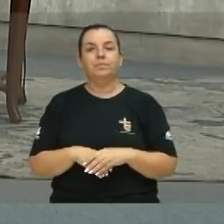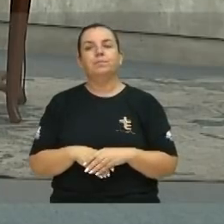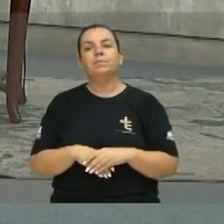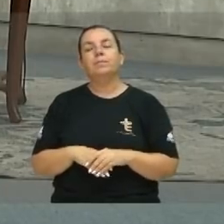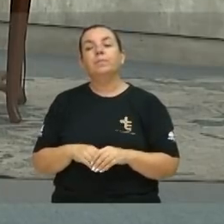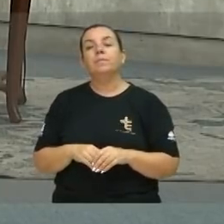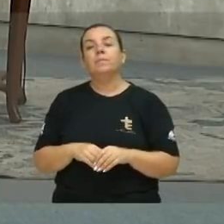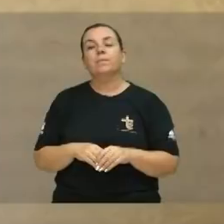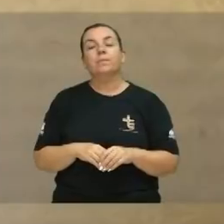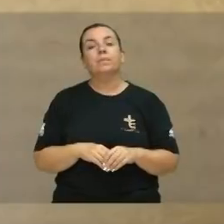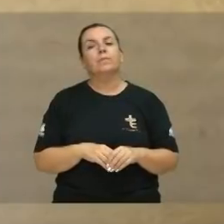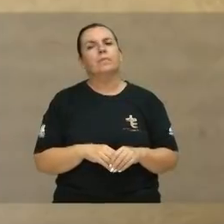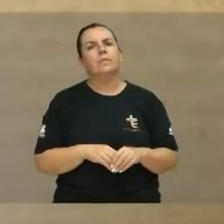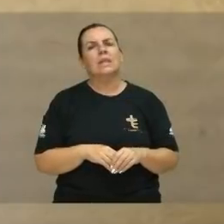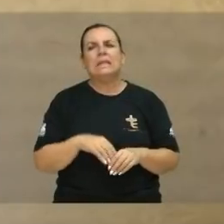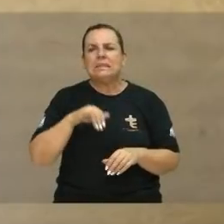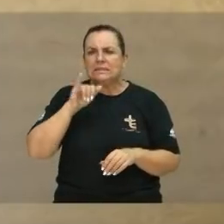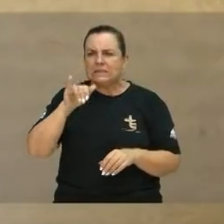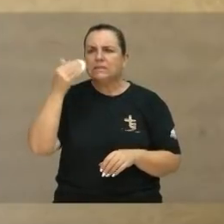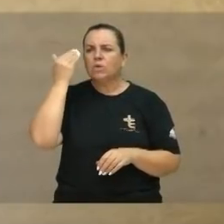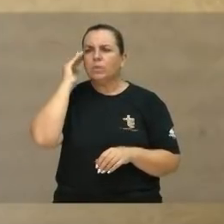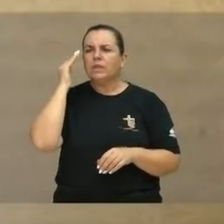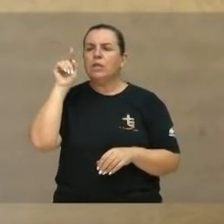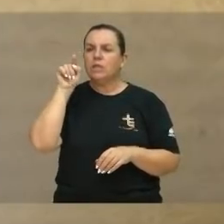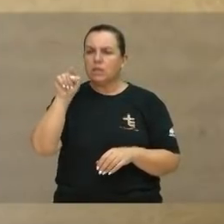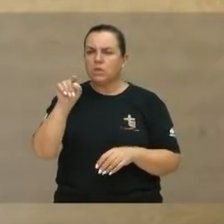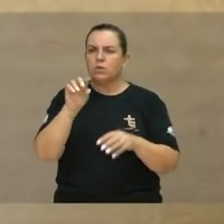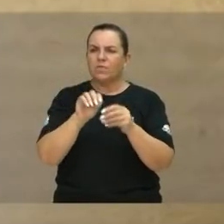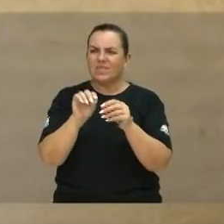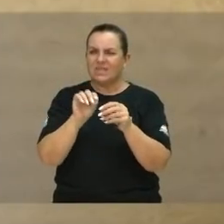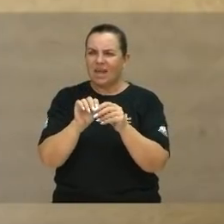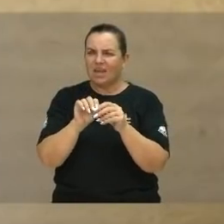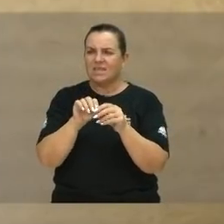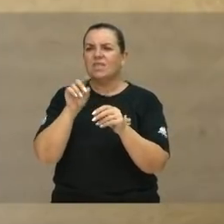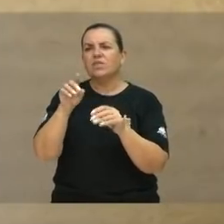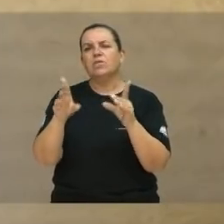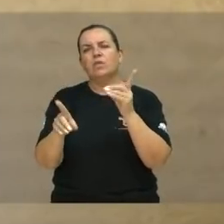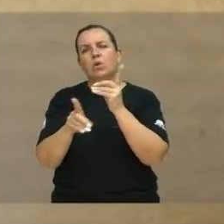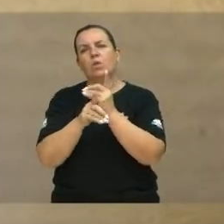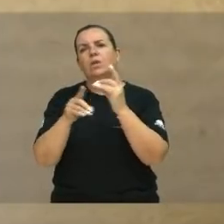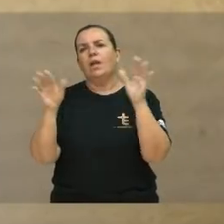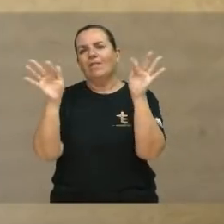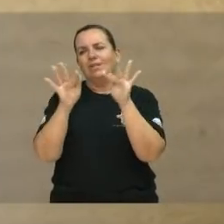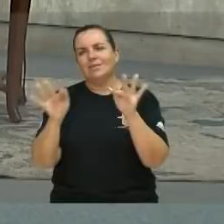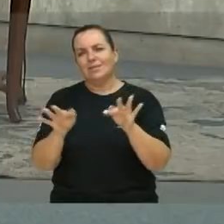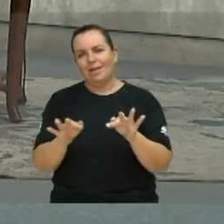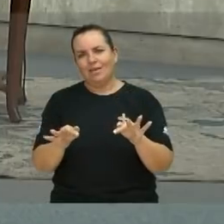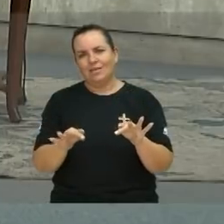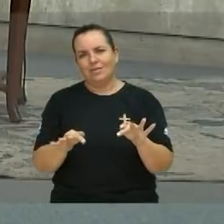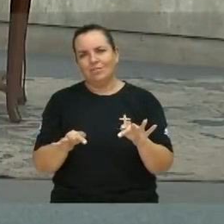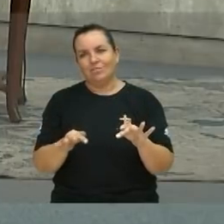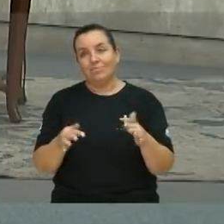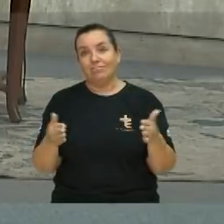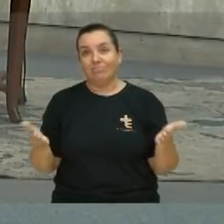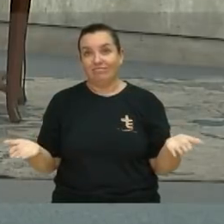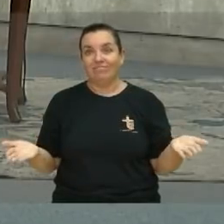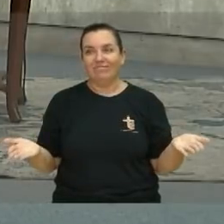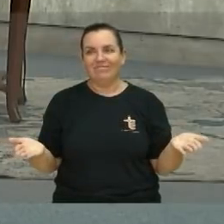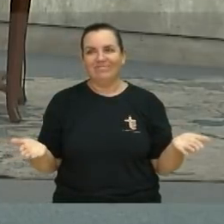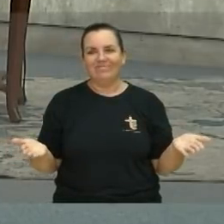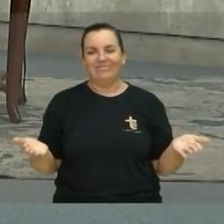outra vez william se compreender diz isso e o praticardes felizes sereis e